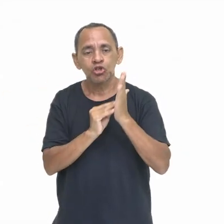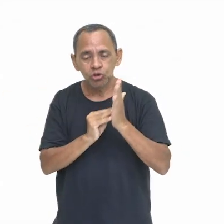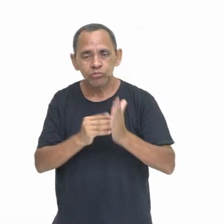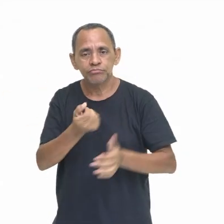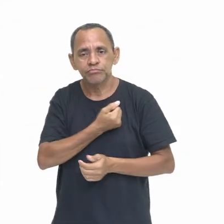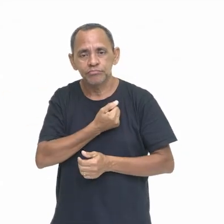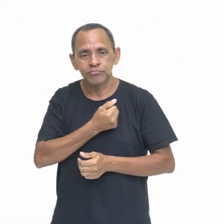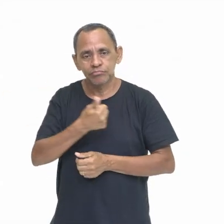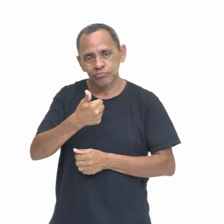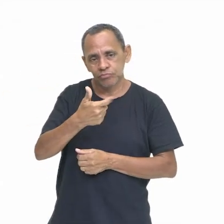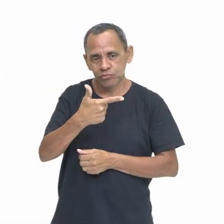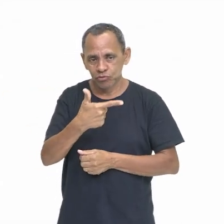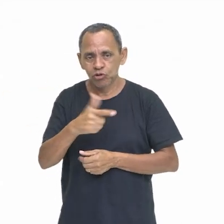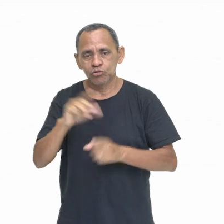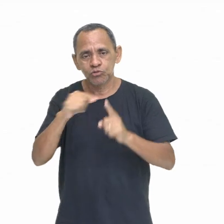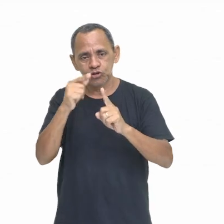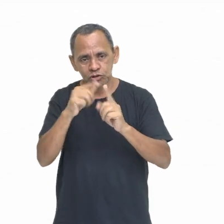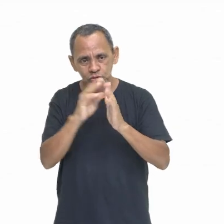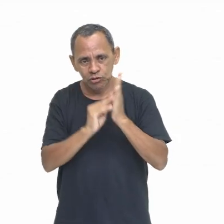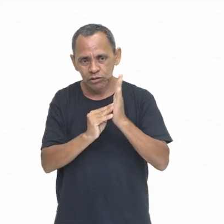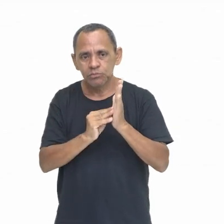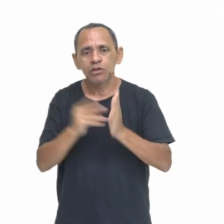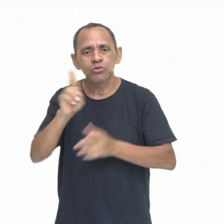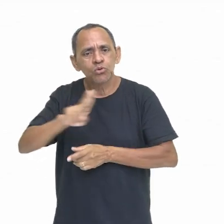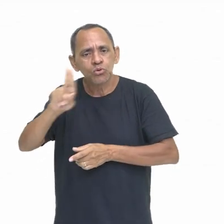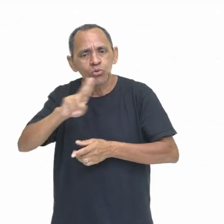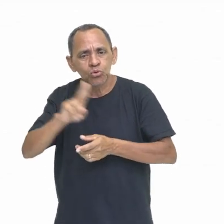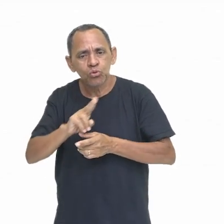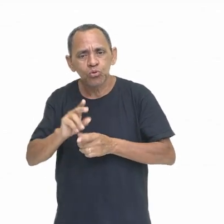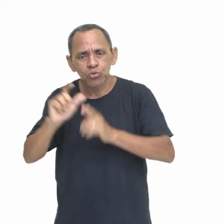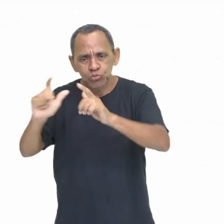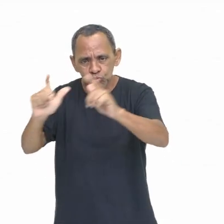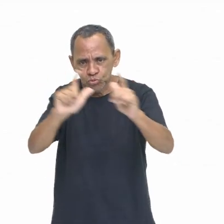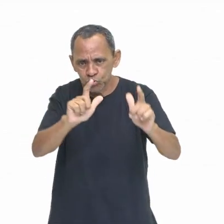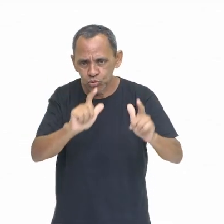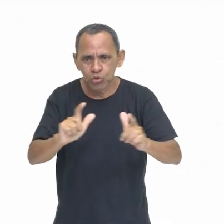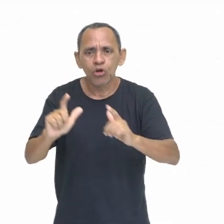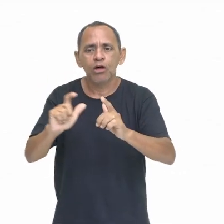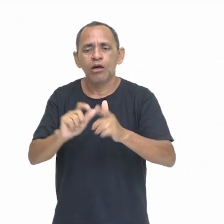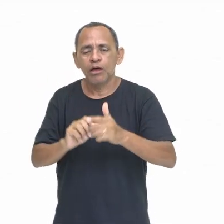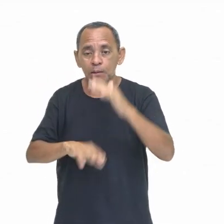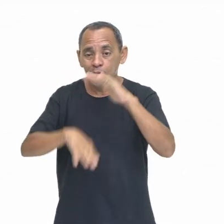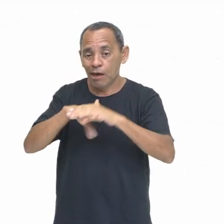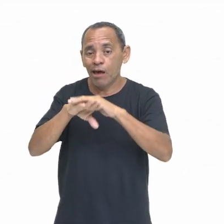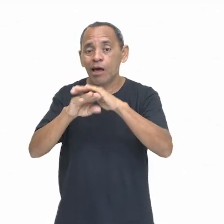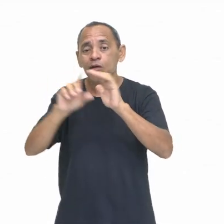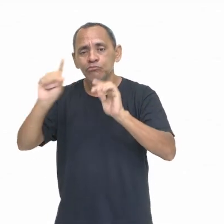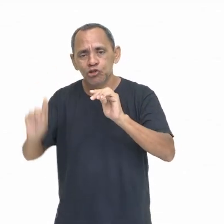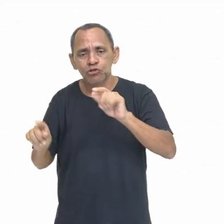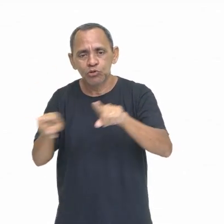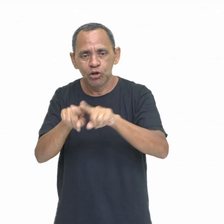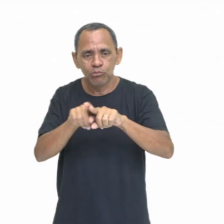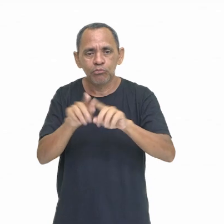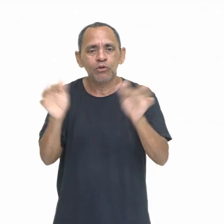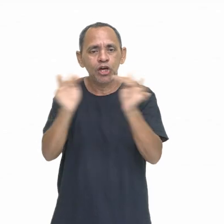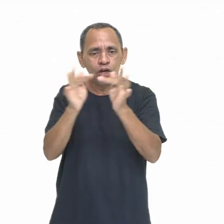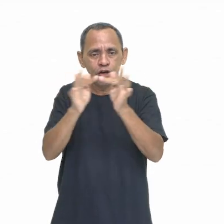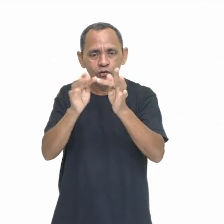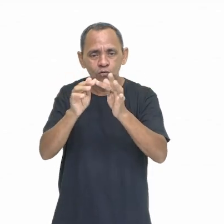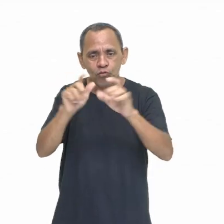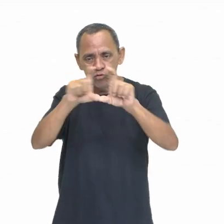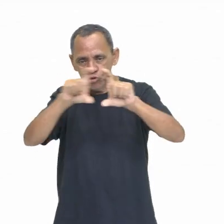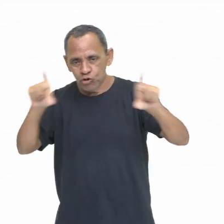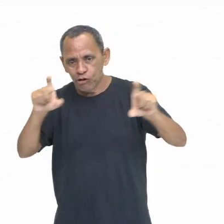número 12, objeto de conhecimento. Utilização de ponto de máximo ou de mínimo de funções quadráticas.